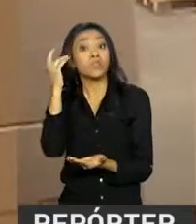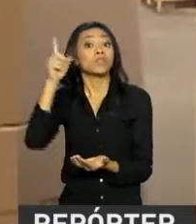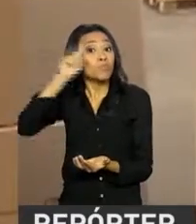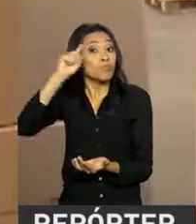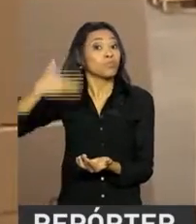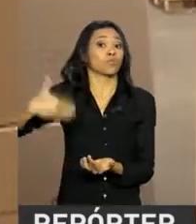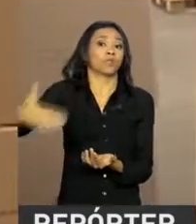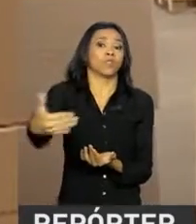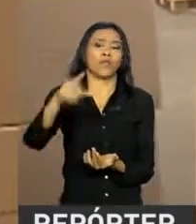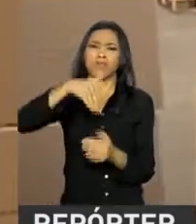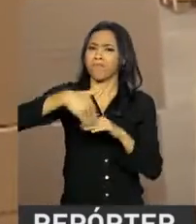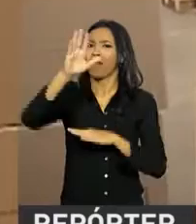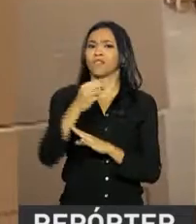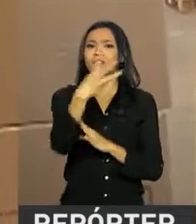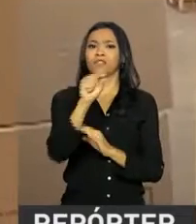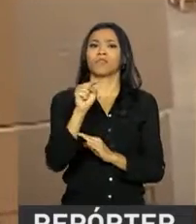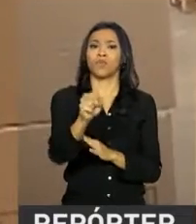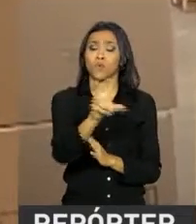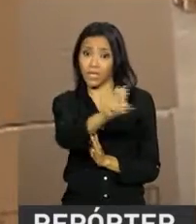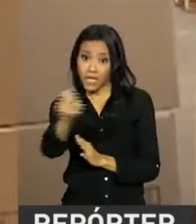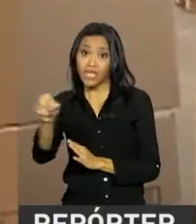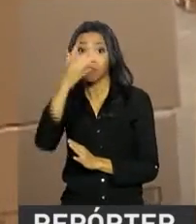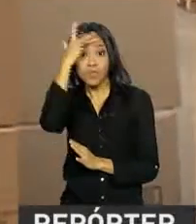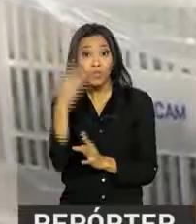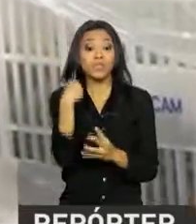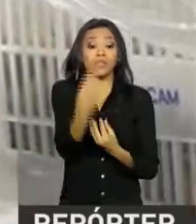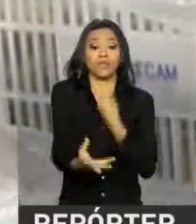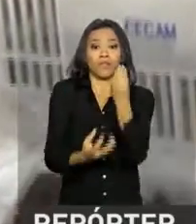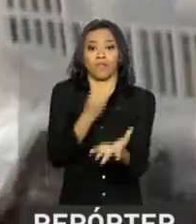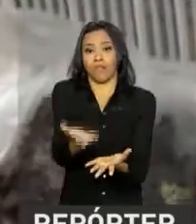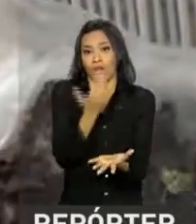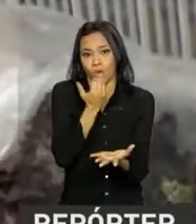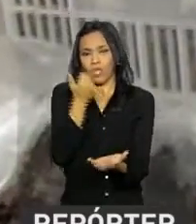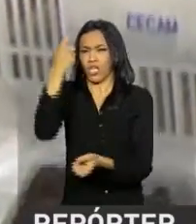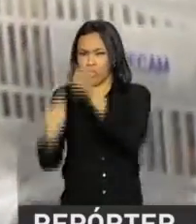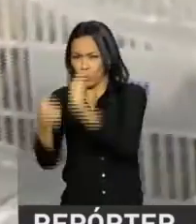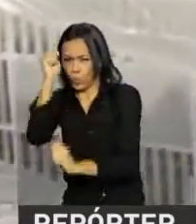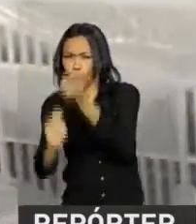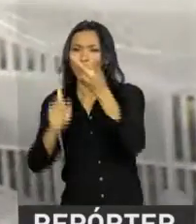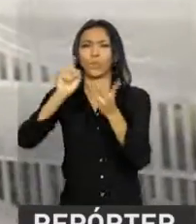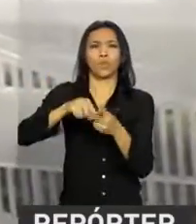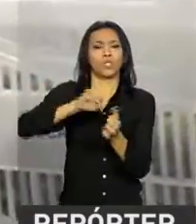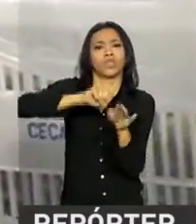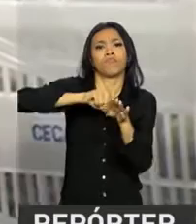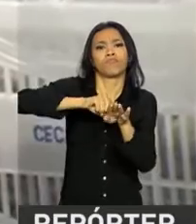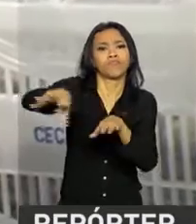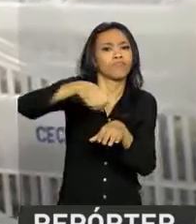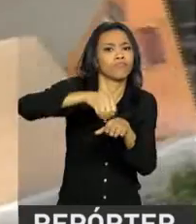mais de três mil quinhentos e cinquenta doadores de alimentos entre indústrias distribuidores atacadistas